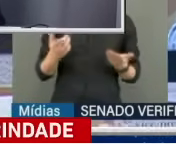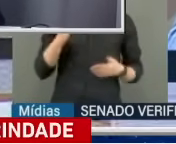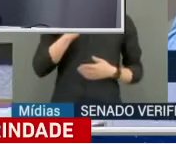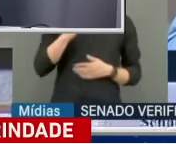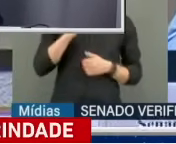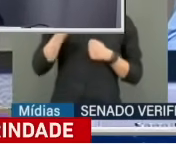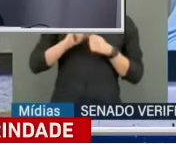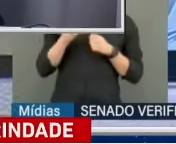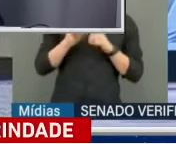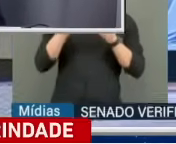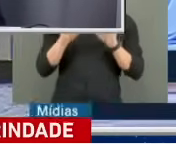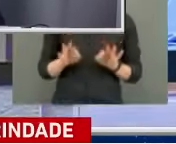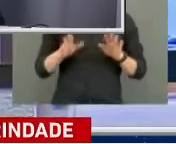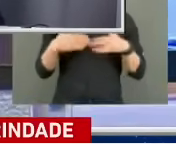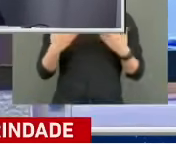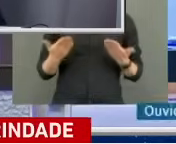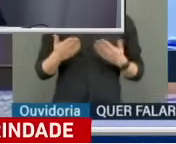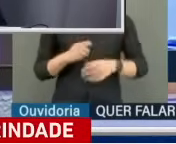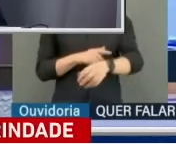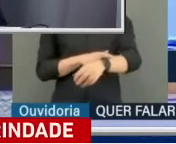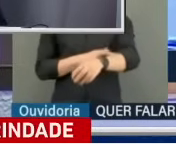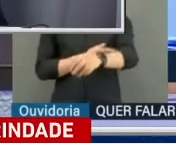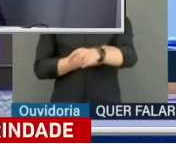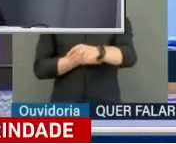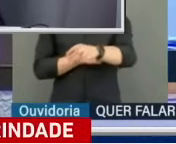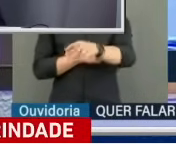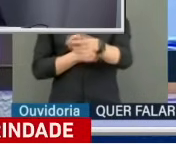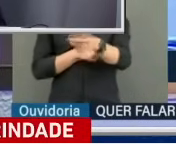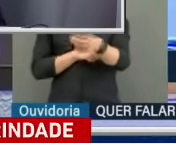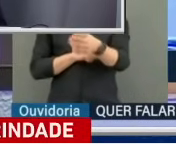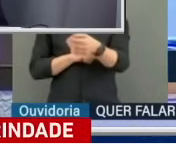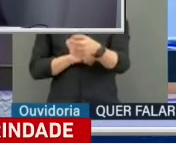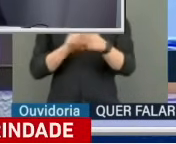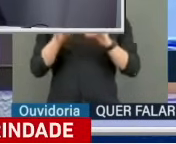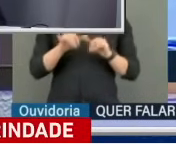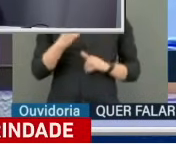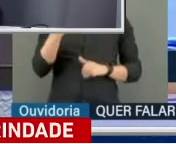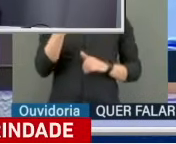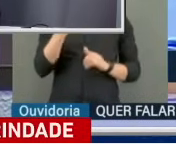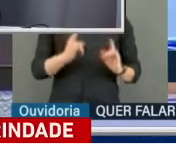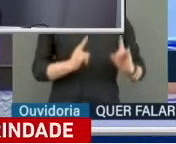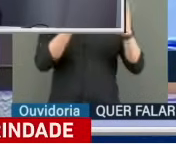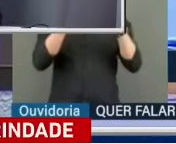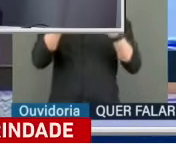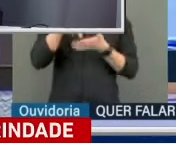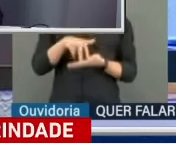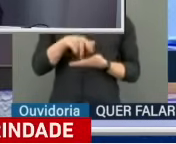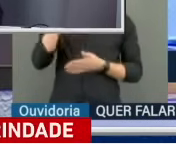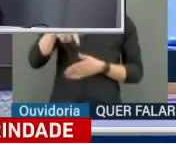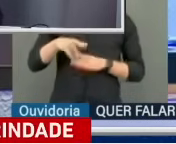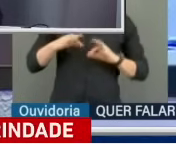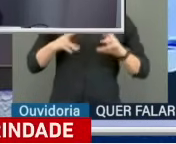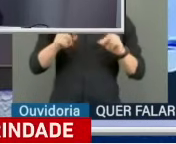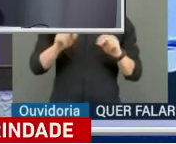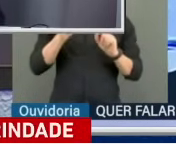dos partidos de oposição que estavam tentando essa CPI para fazer investigação, mas ela acabou dominada por governistas que